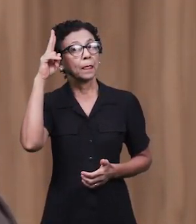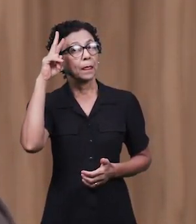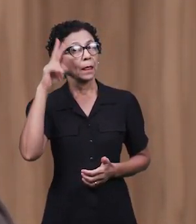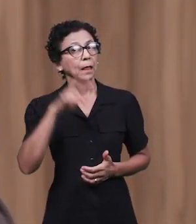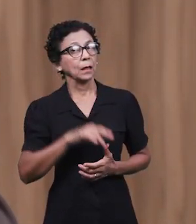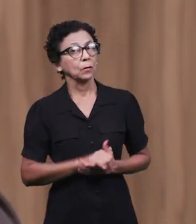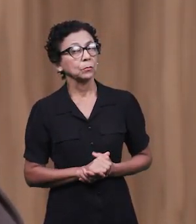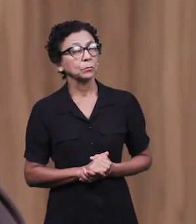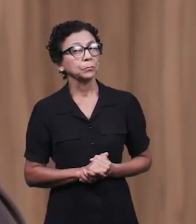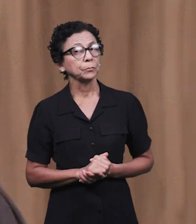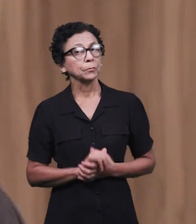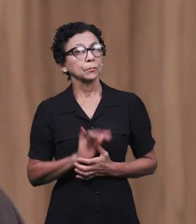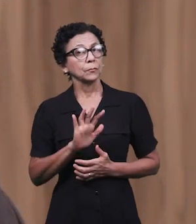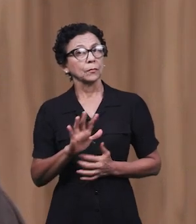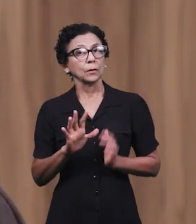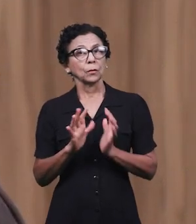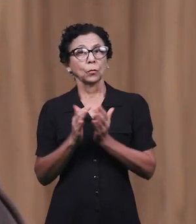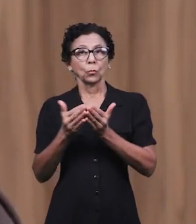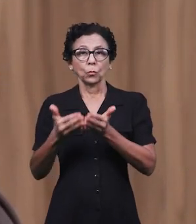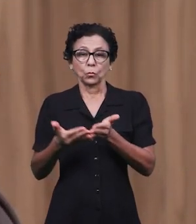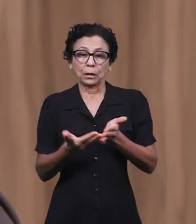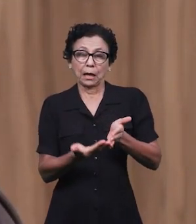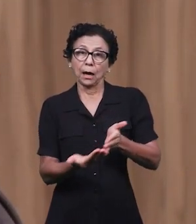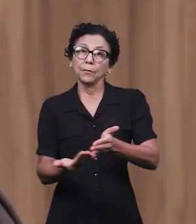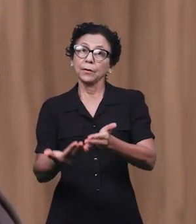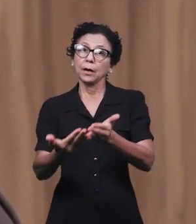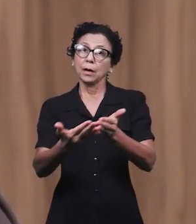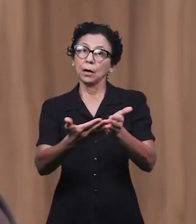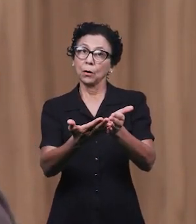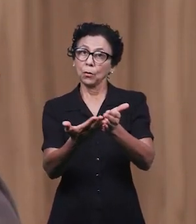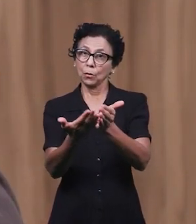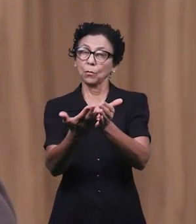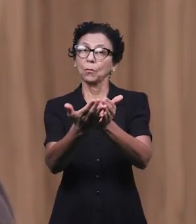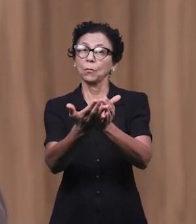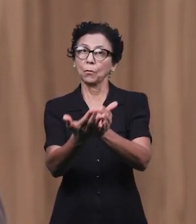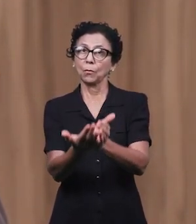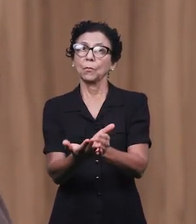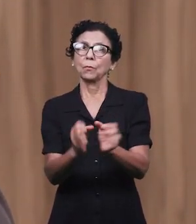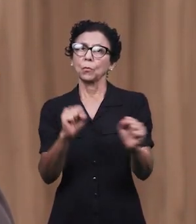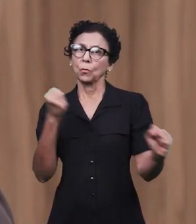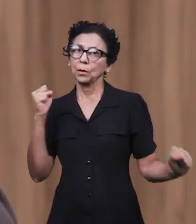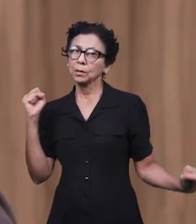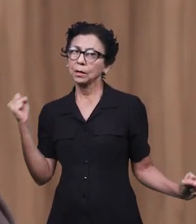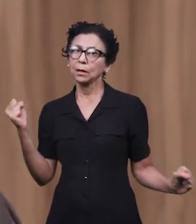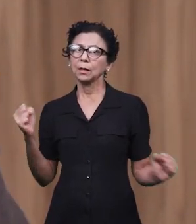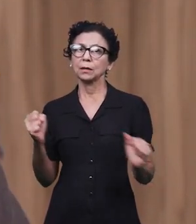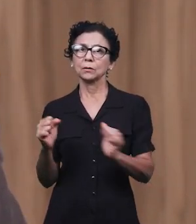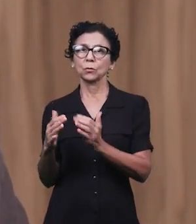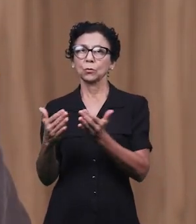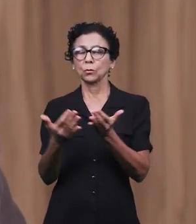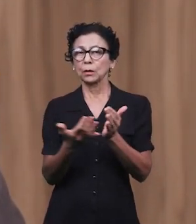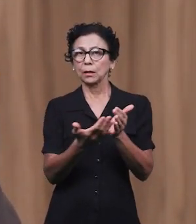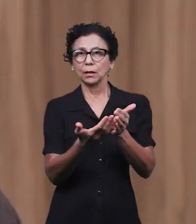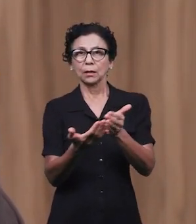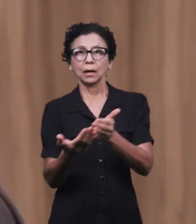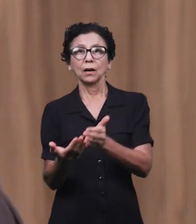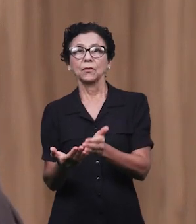da África até os navios, inclusive eles vinham até de Alexandria,